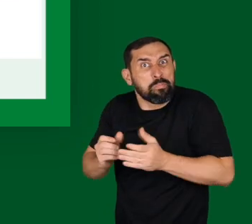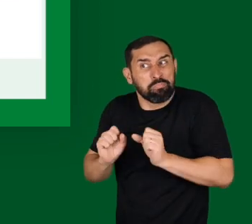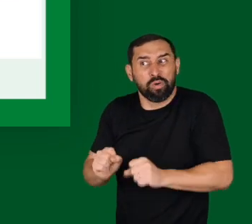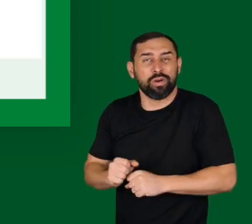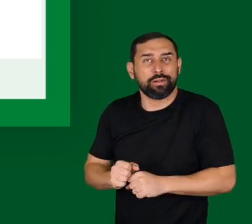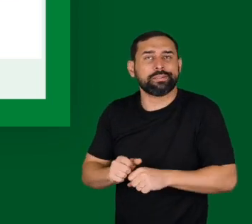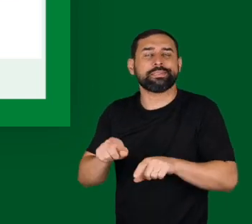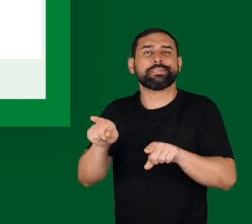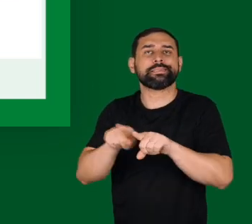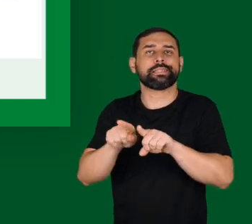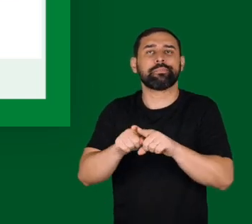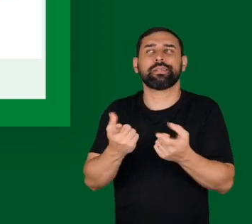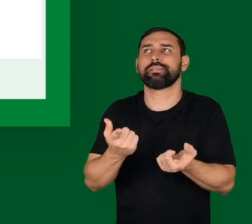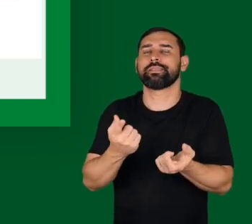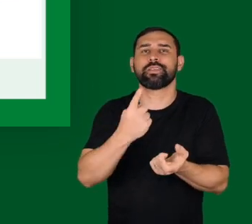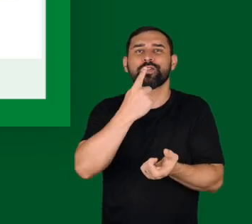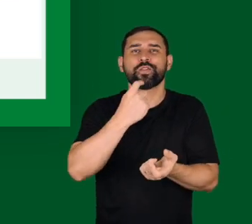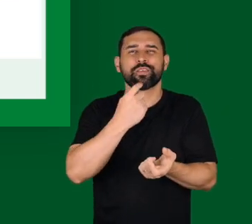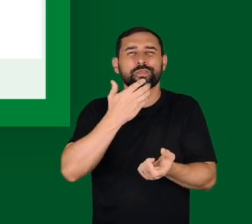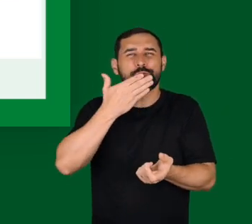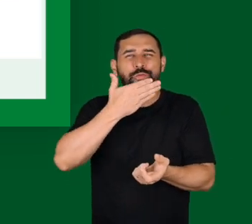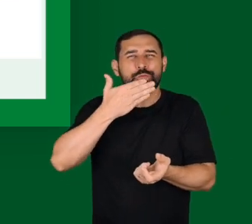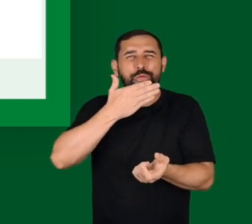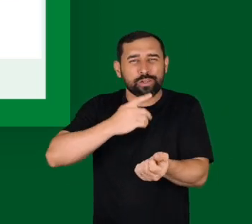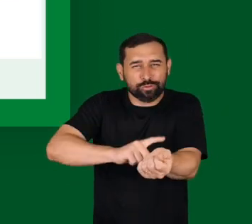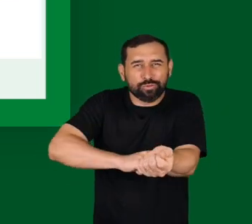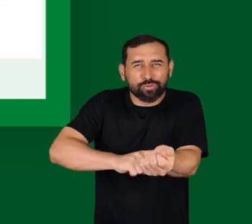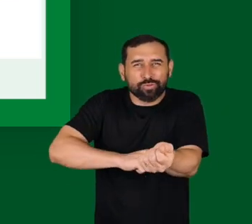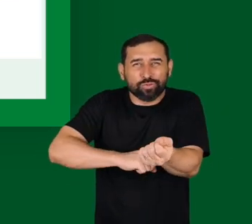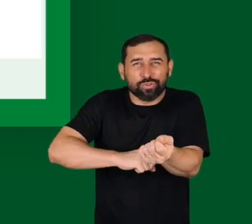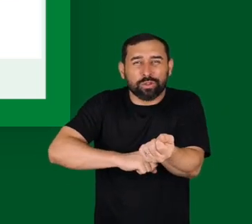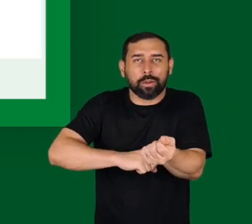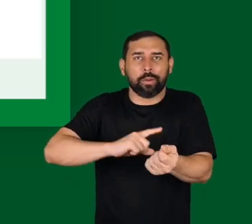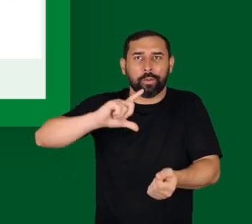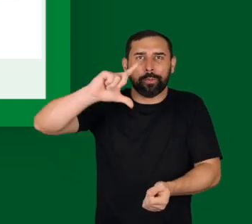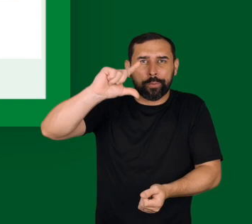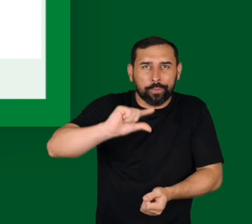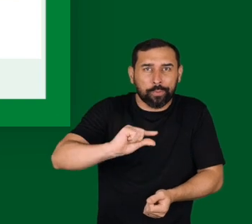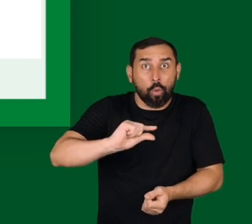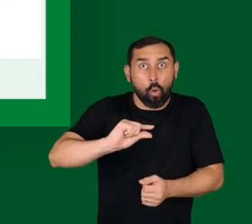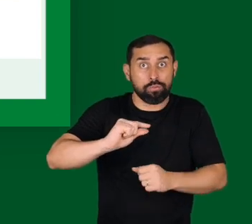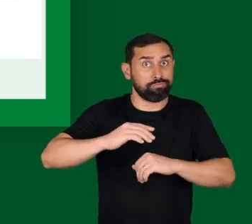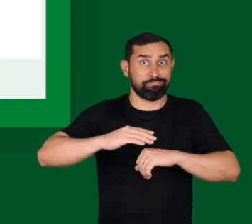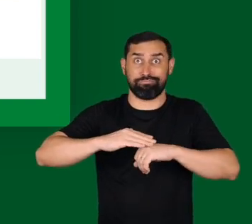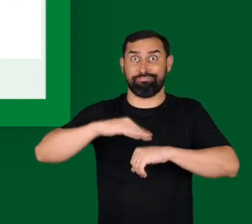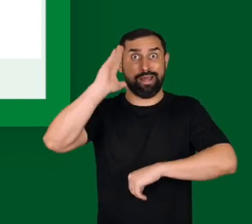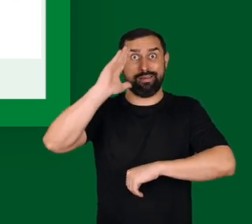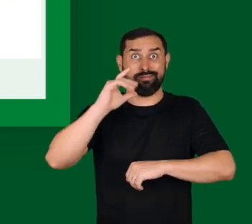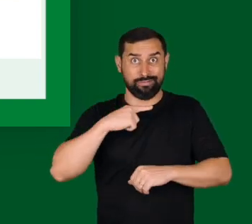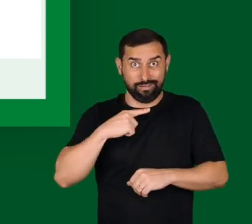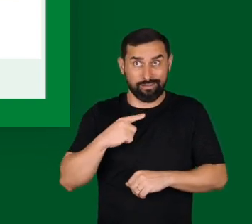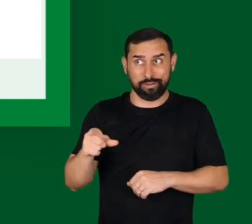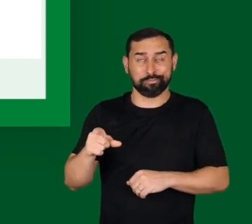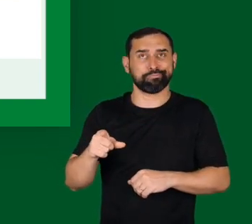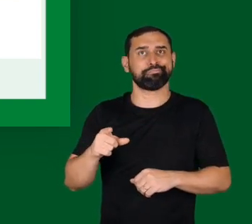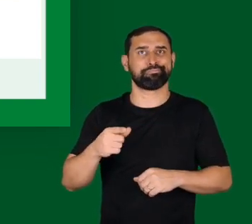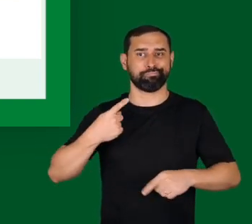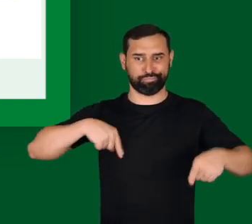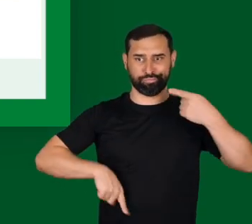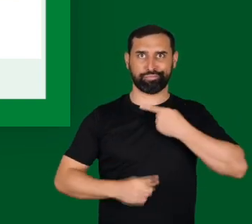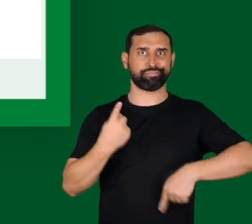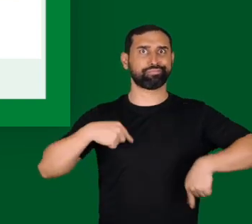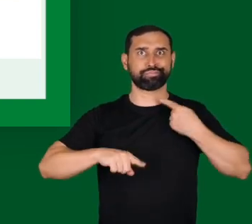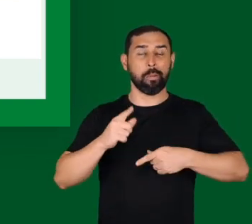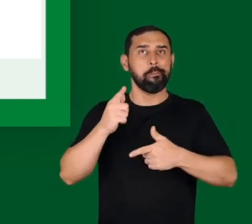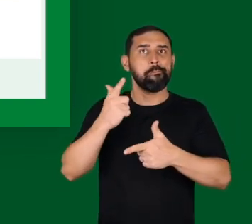uma complicação. Hiperglicemia, e a gente vai começar a falar dos distúrbios não cetóticos, ou seja, dos erros